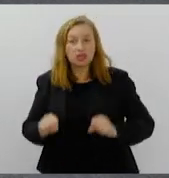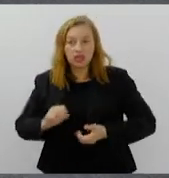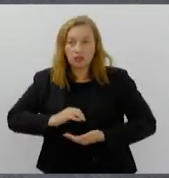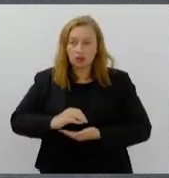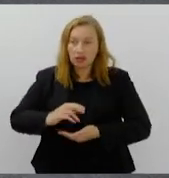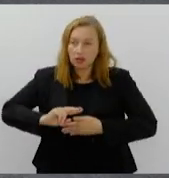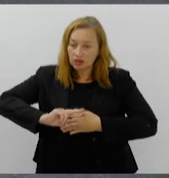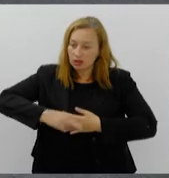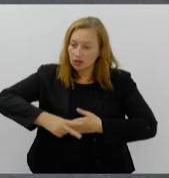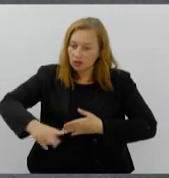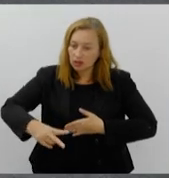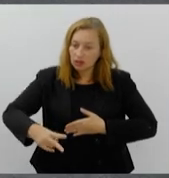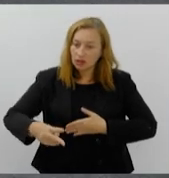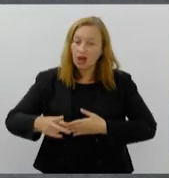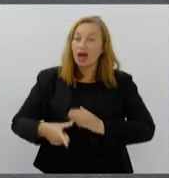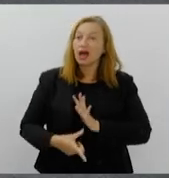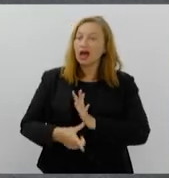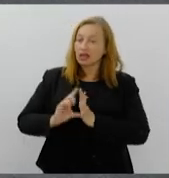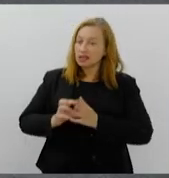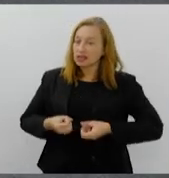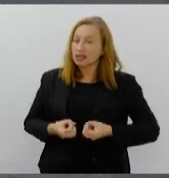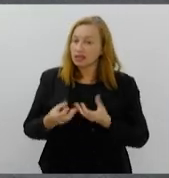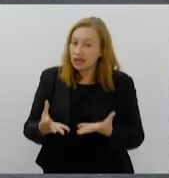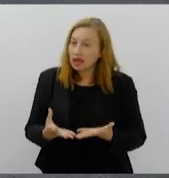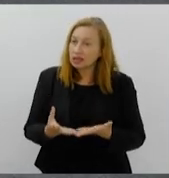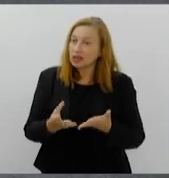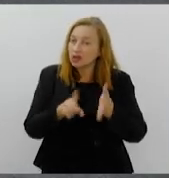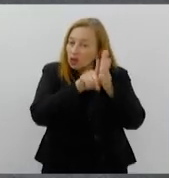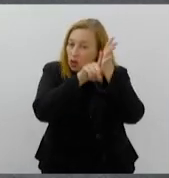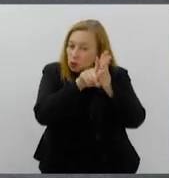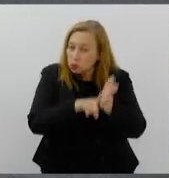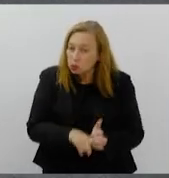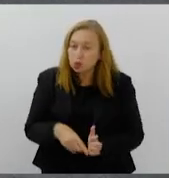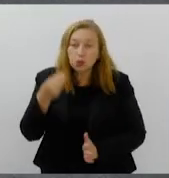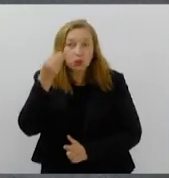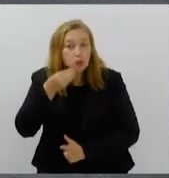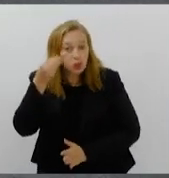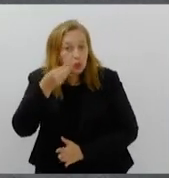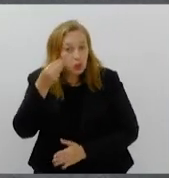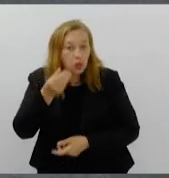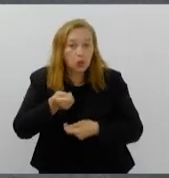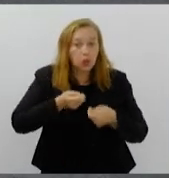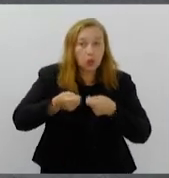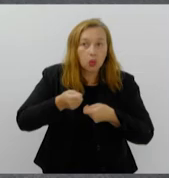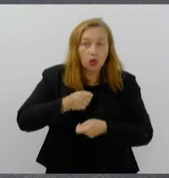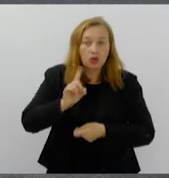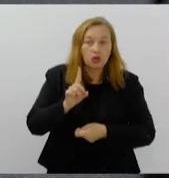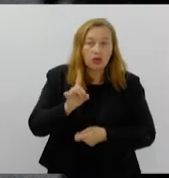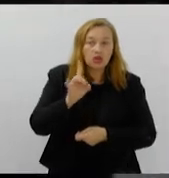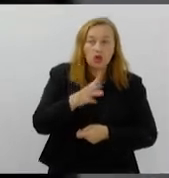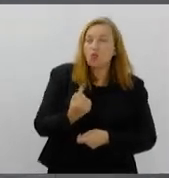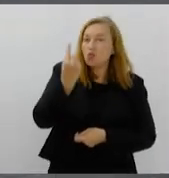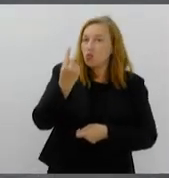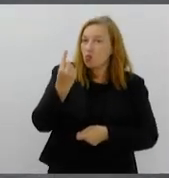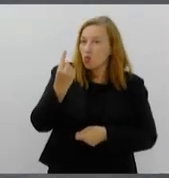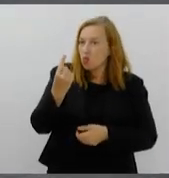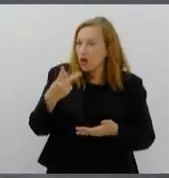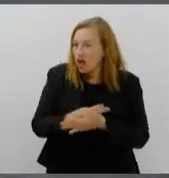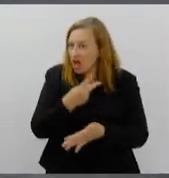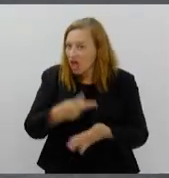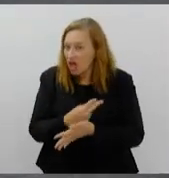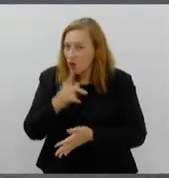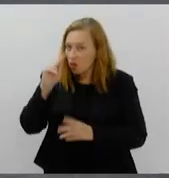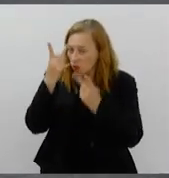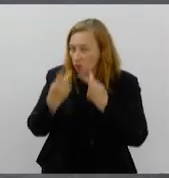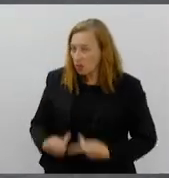um órgão antes de ser doado, ele passa por uma série de testes e de controle, que não é um erro humano que leva a uma